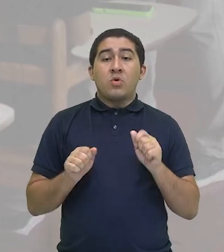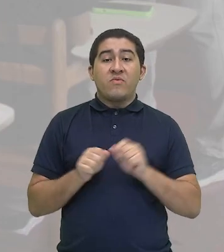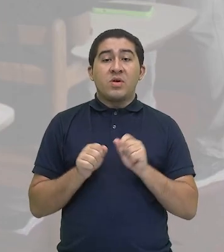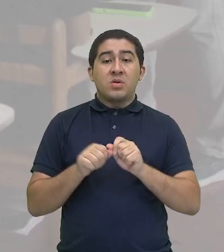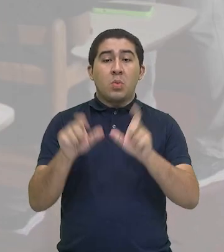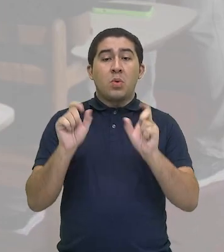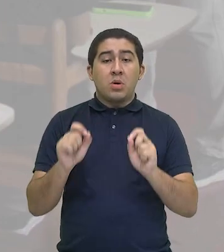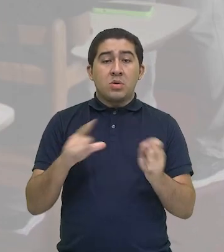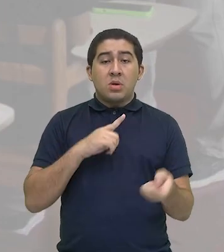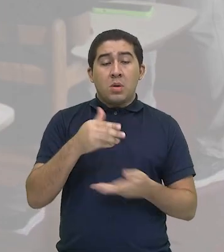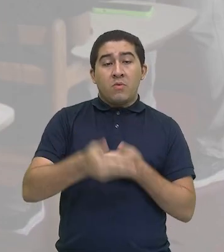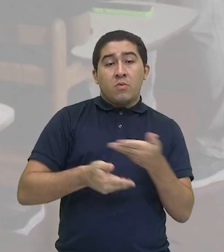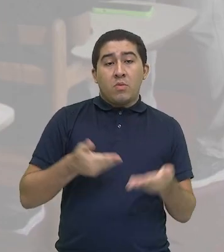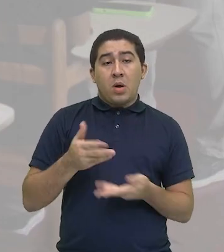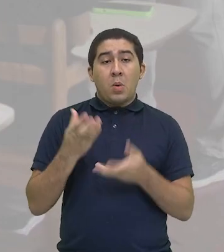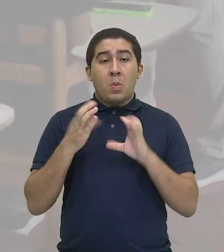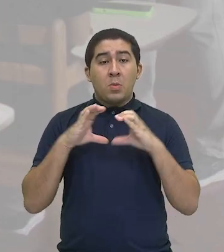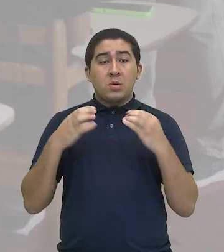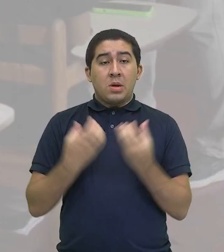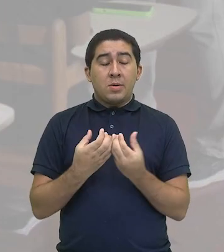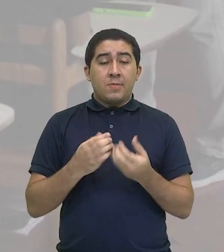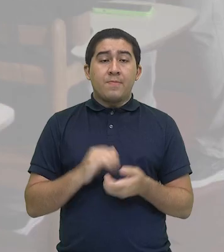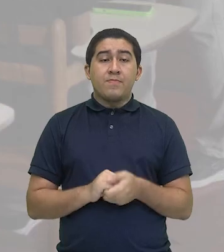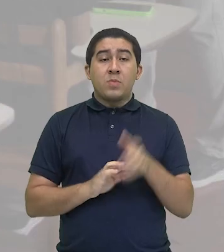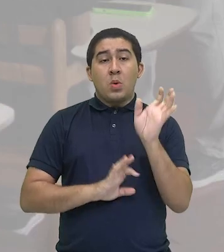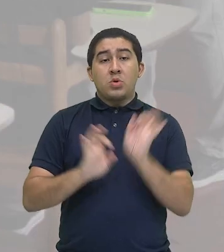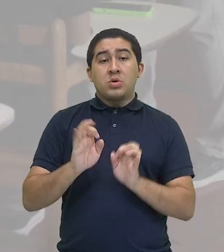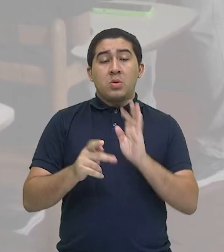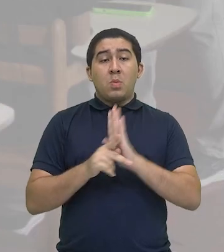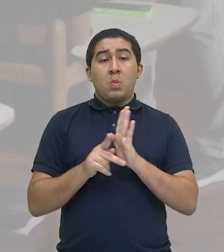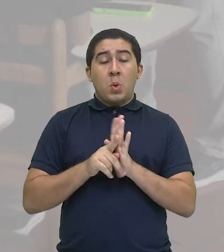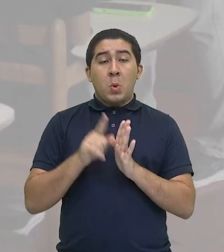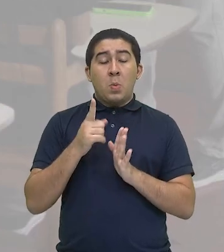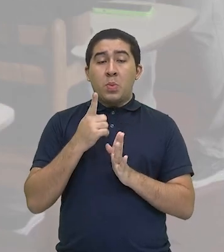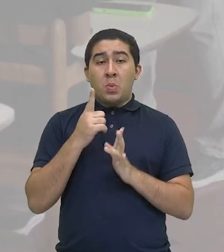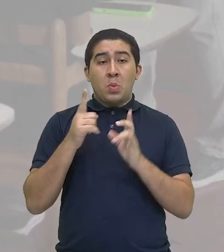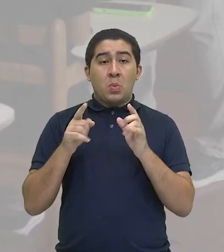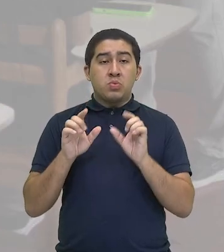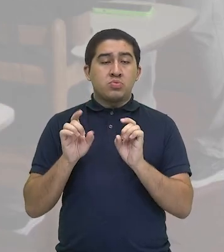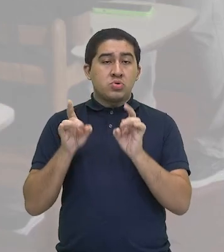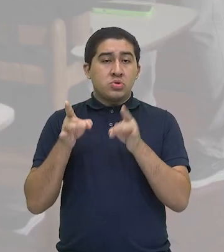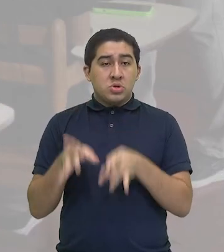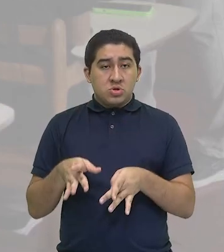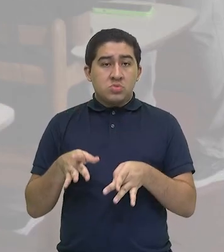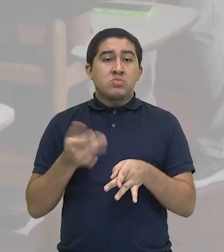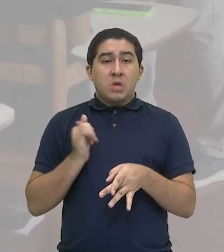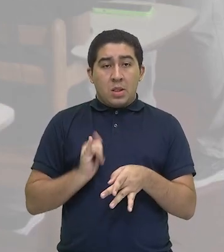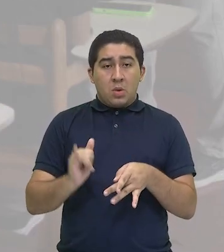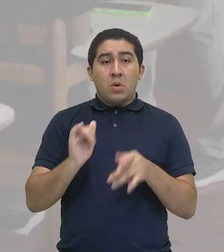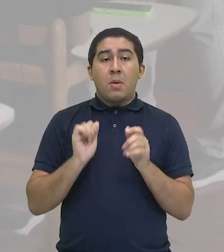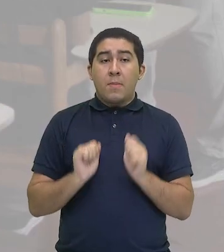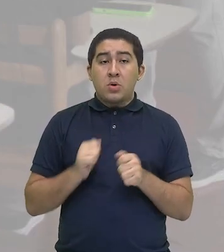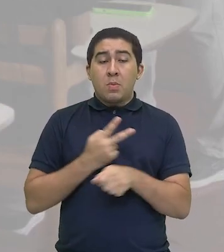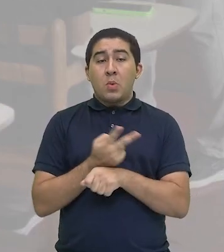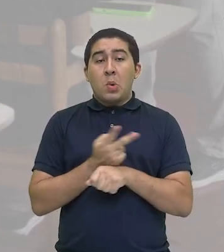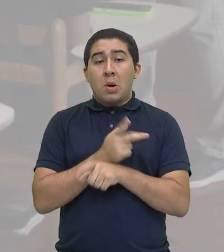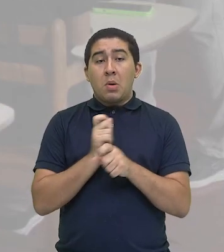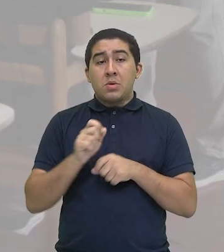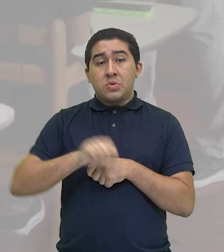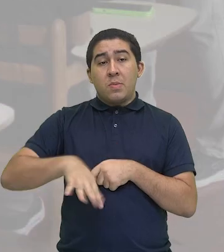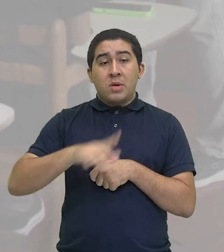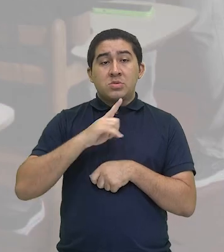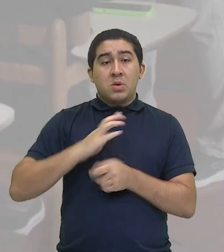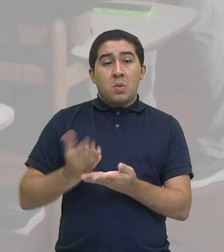fazer, né, para envolver a comunidade? Separar o lixo eletrônico, então você procure pontos